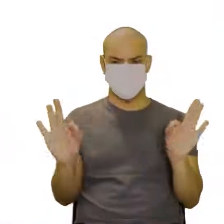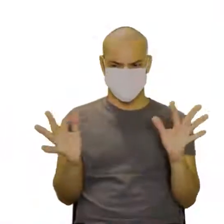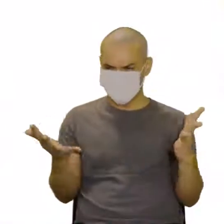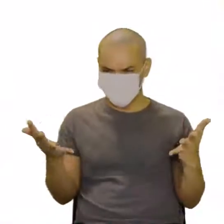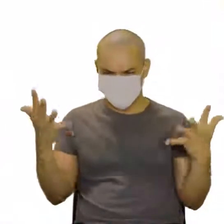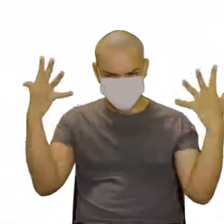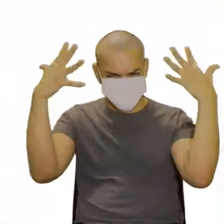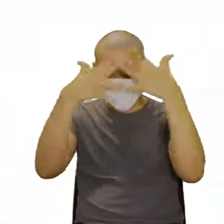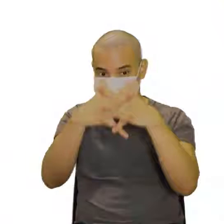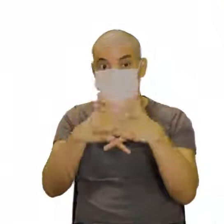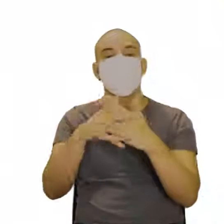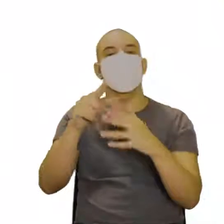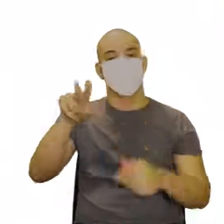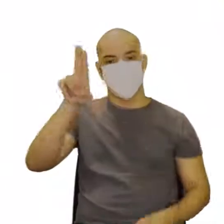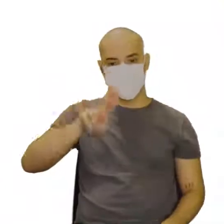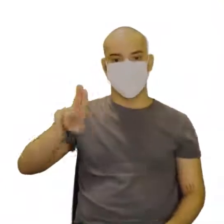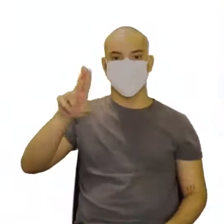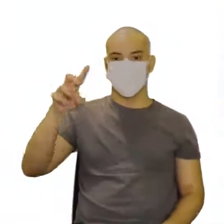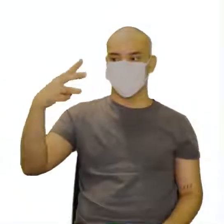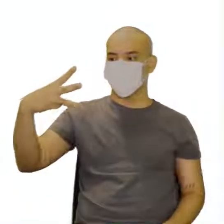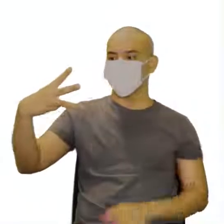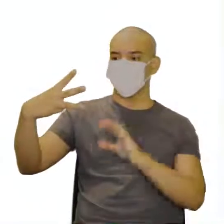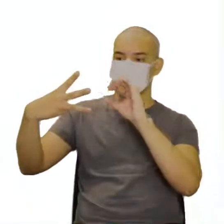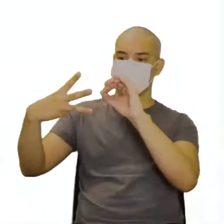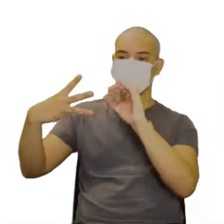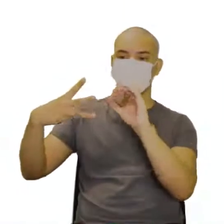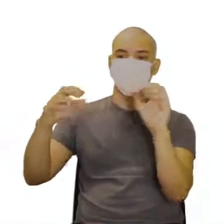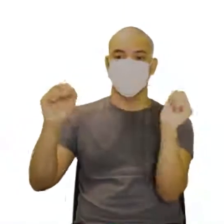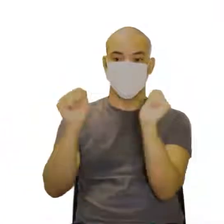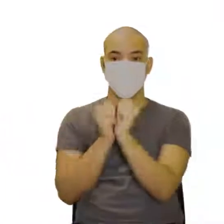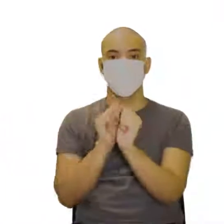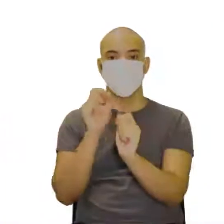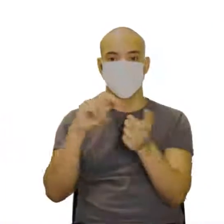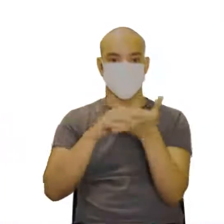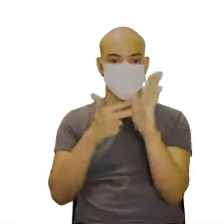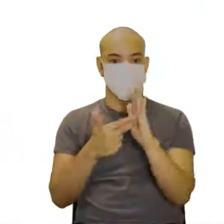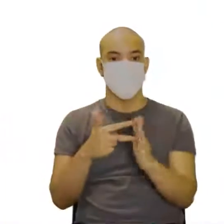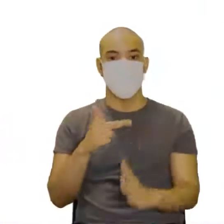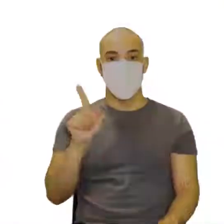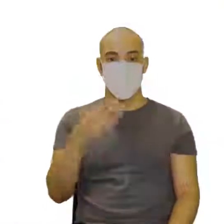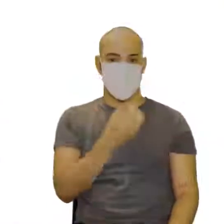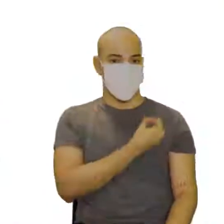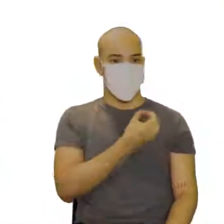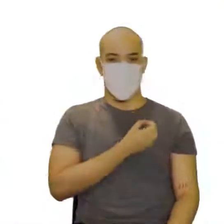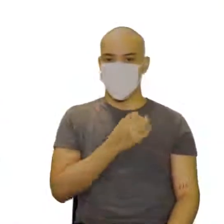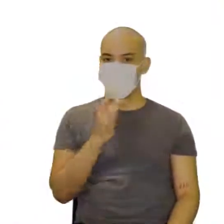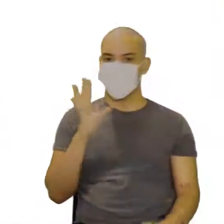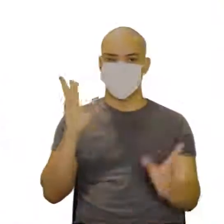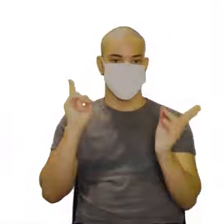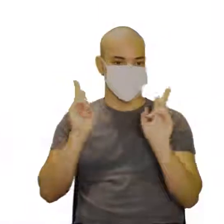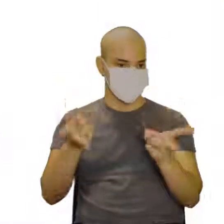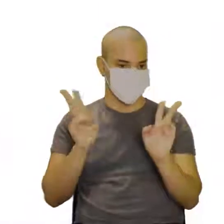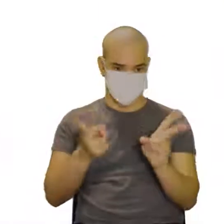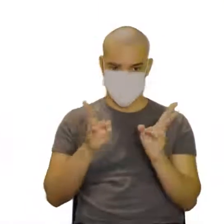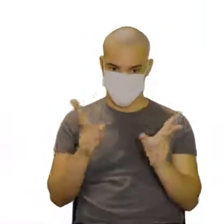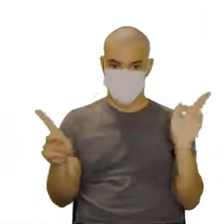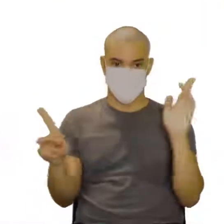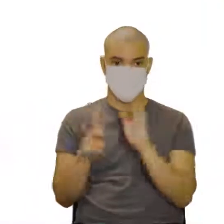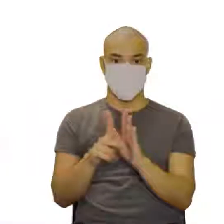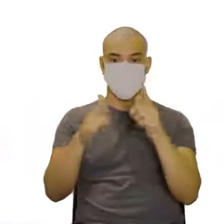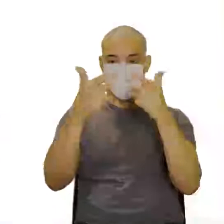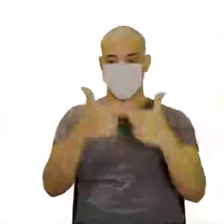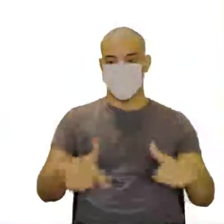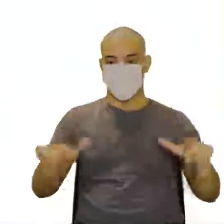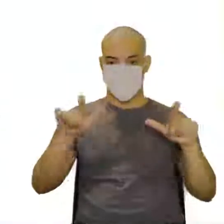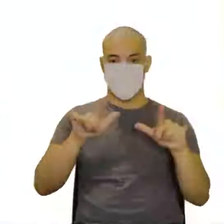Mas é a expressão para o Epsilon, tá, pessoal? Ele é uma constante, ou seja, é um valor fixo, e ele é uma permissividade absoluta do